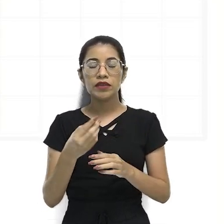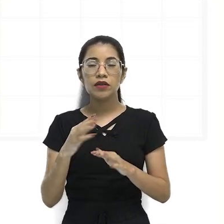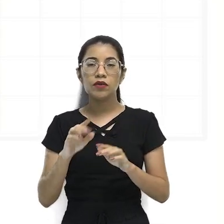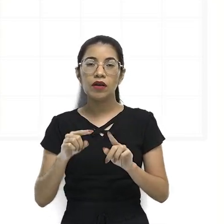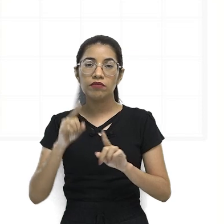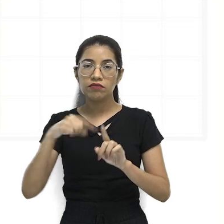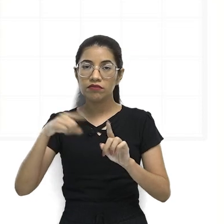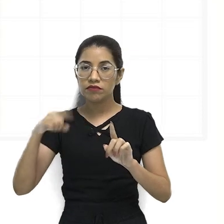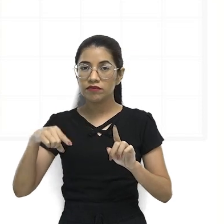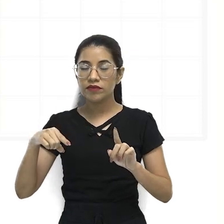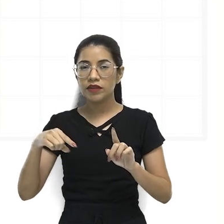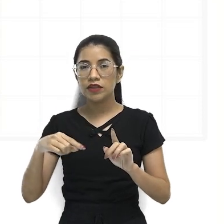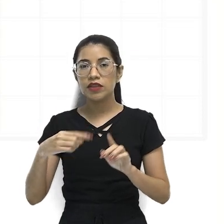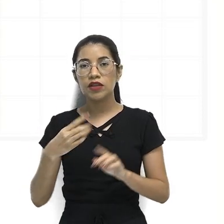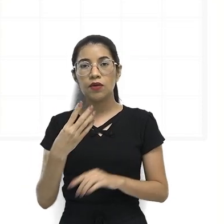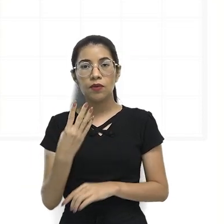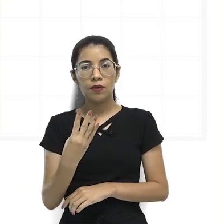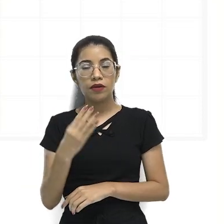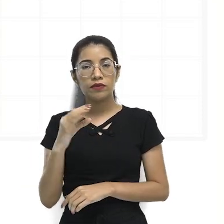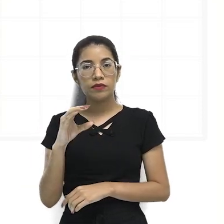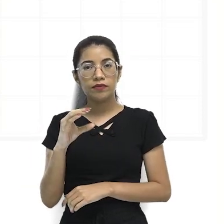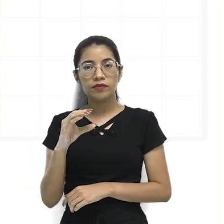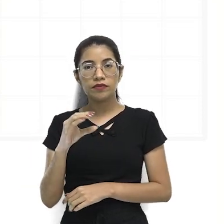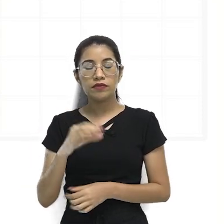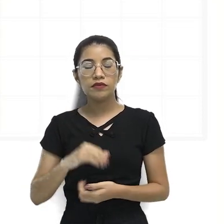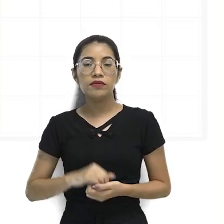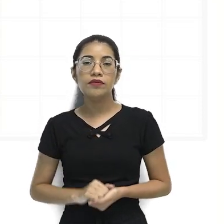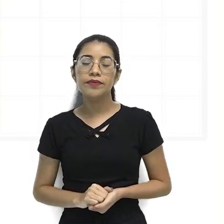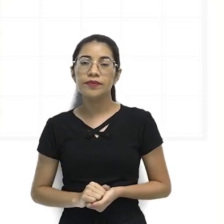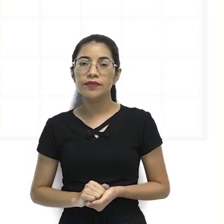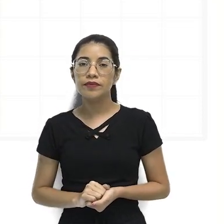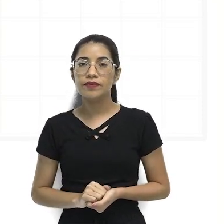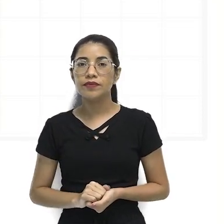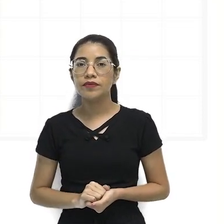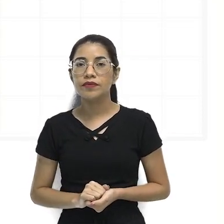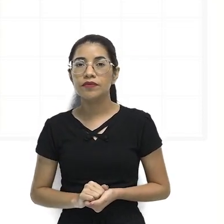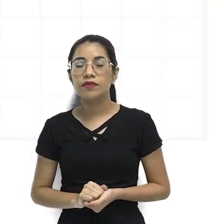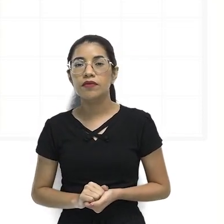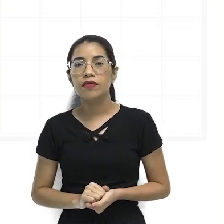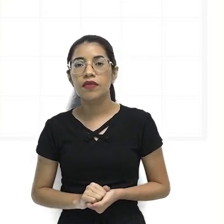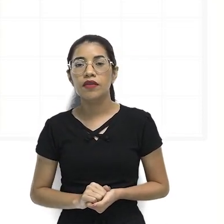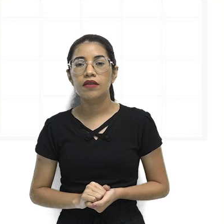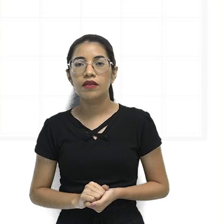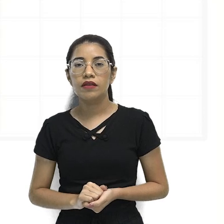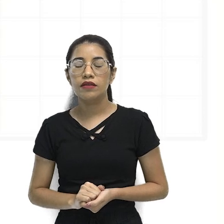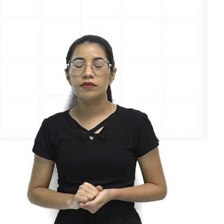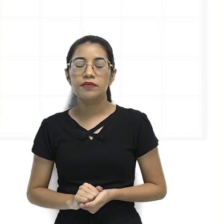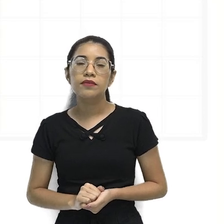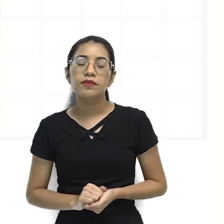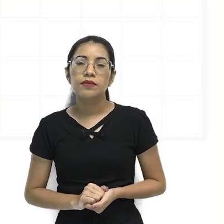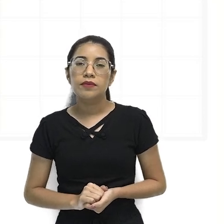4 graus Celsius. tá?